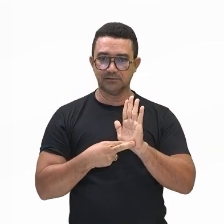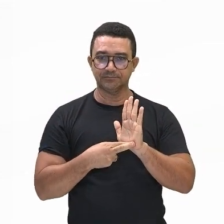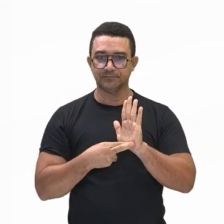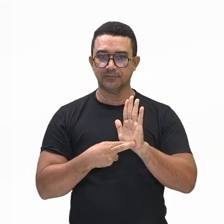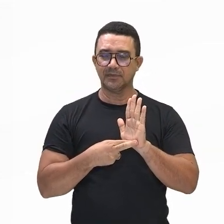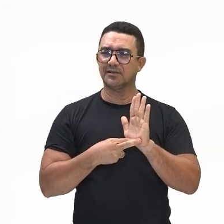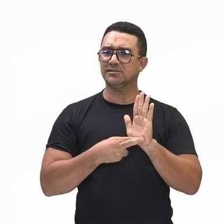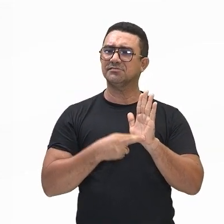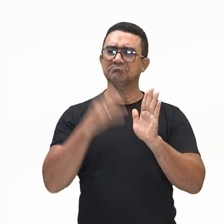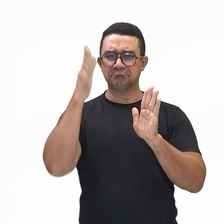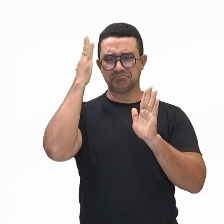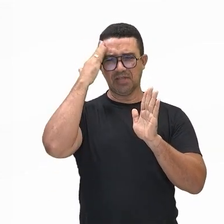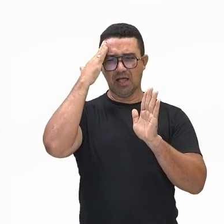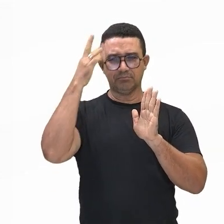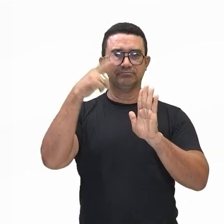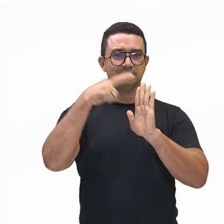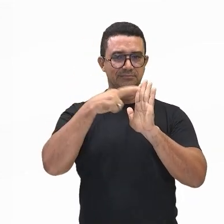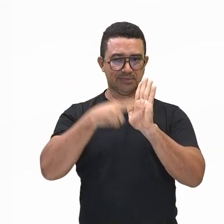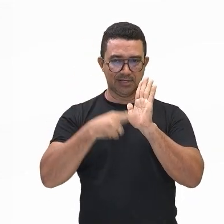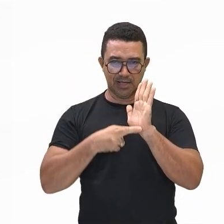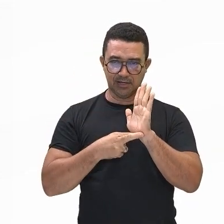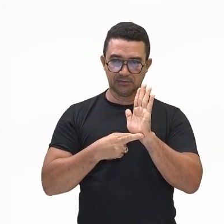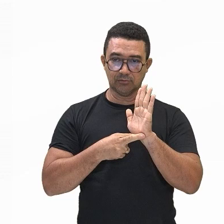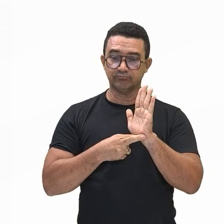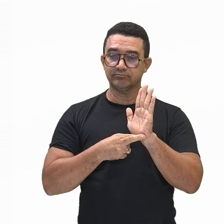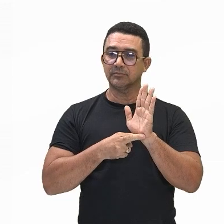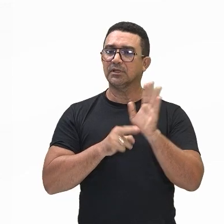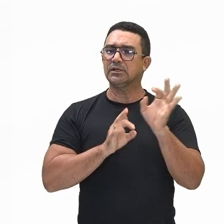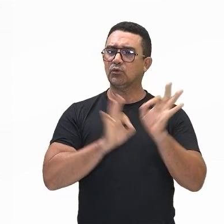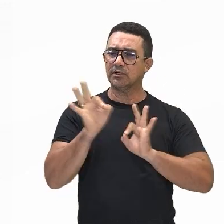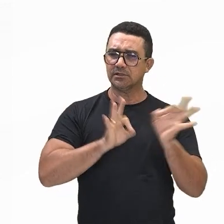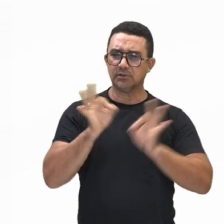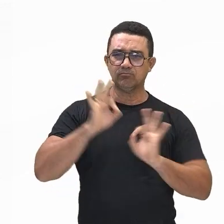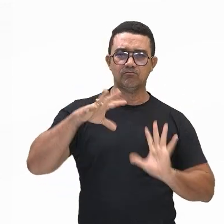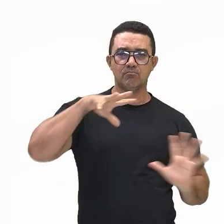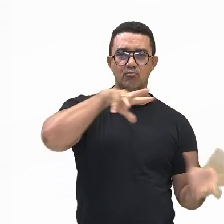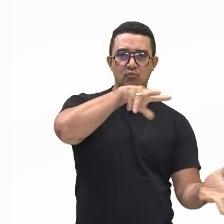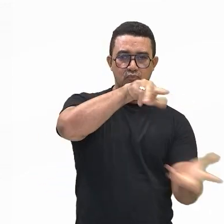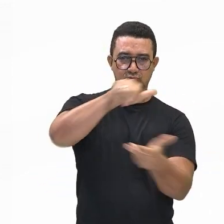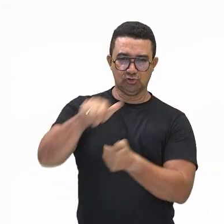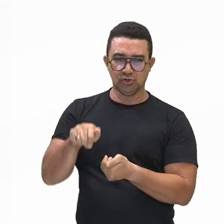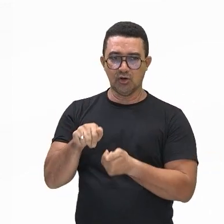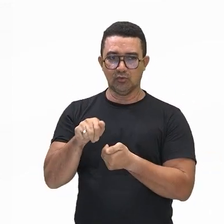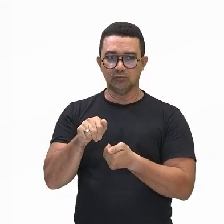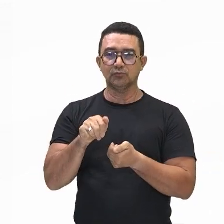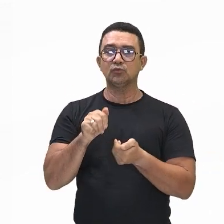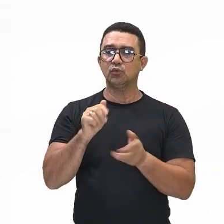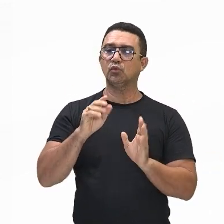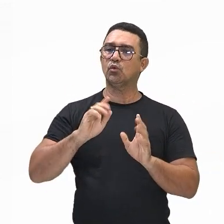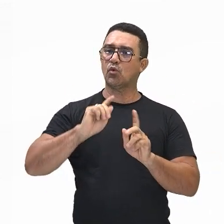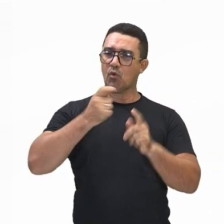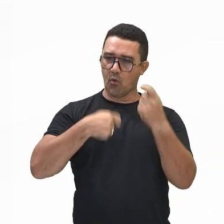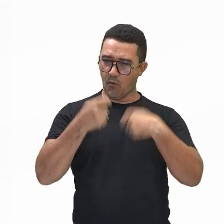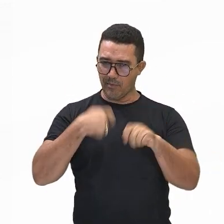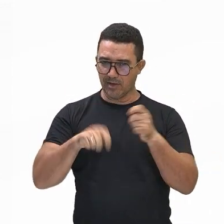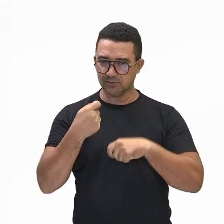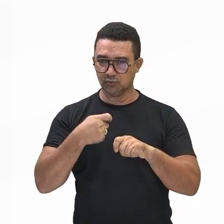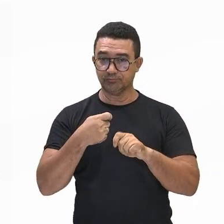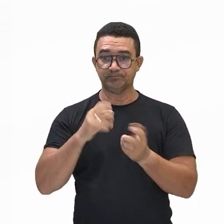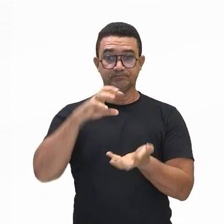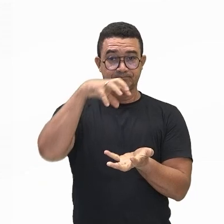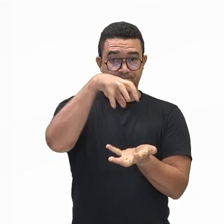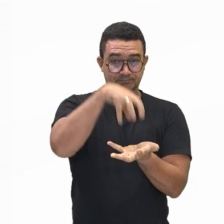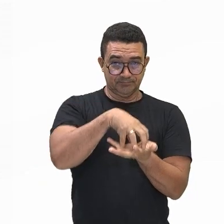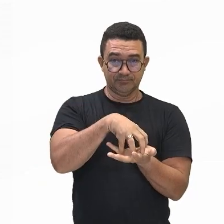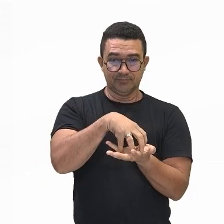nome já fala pra gente. Olha só, gente, Organização Mundial do Comércio. Então, vai se tratar de quê?